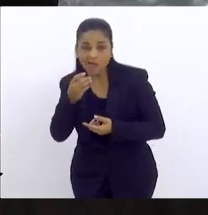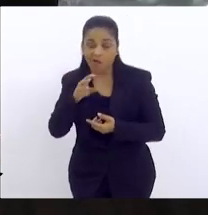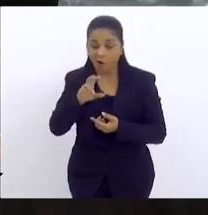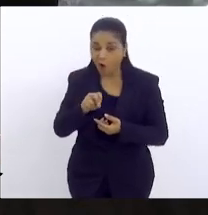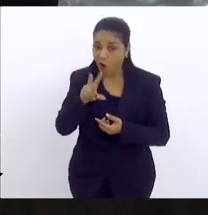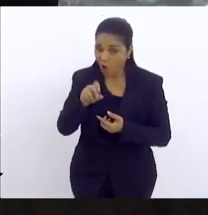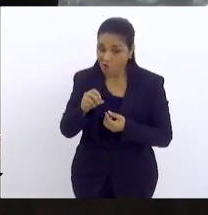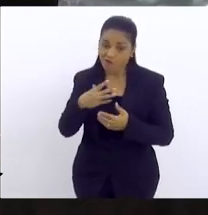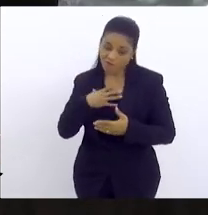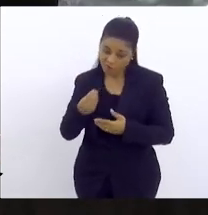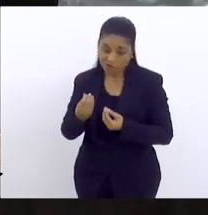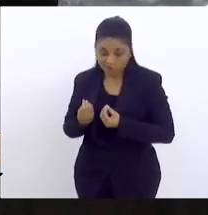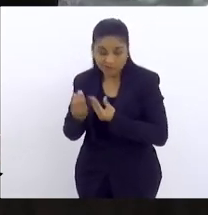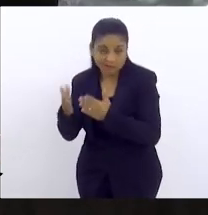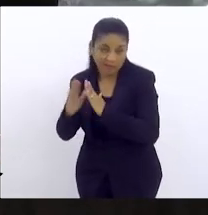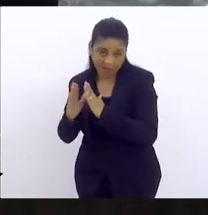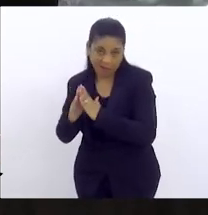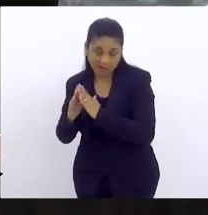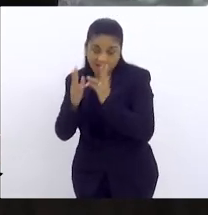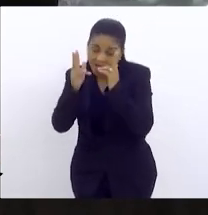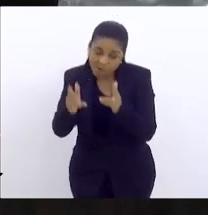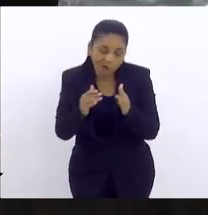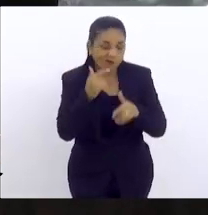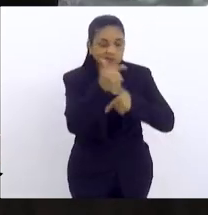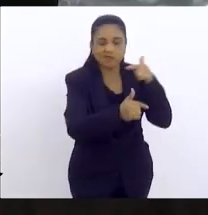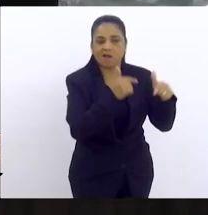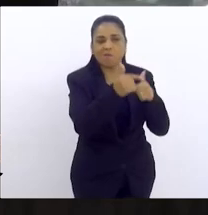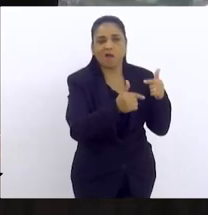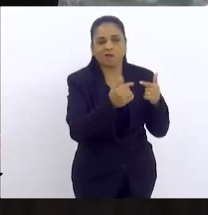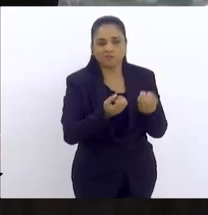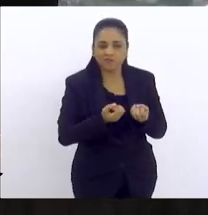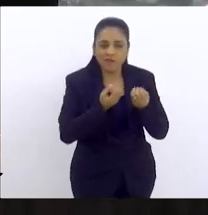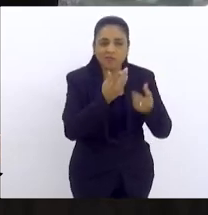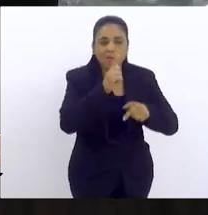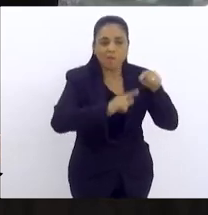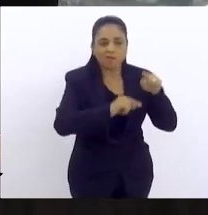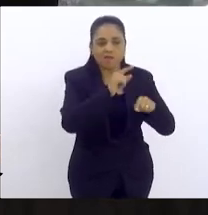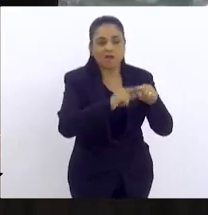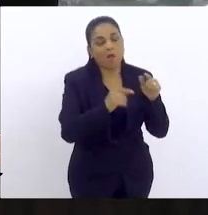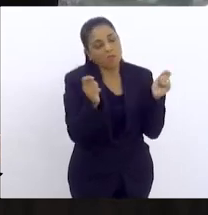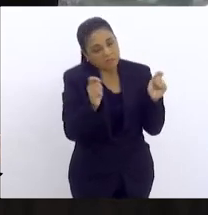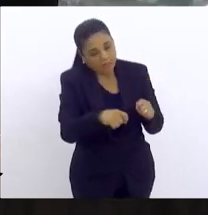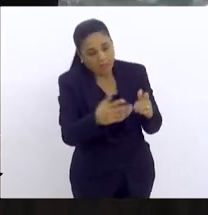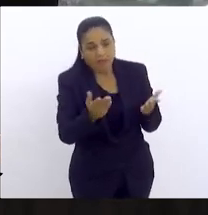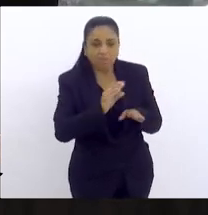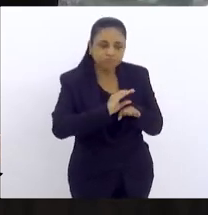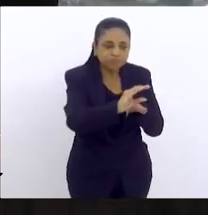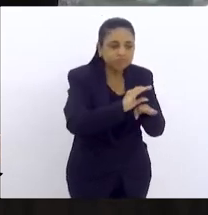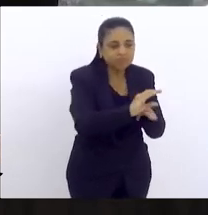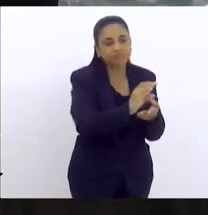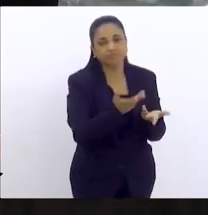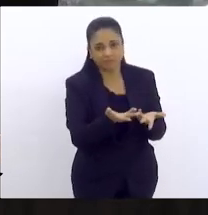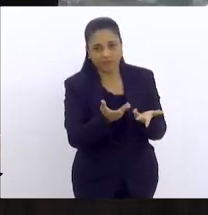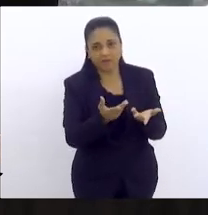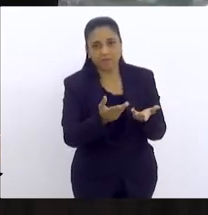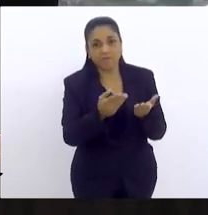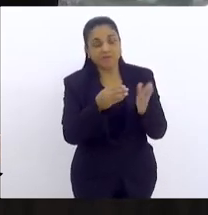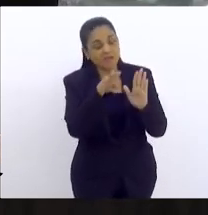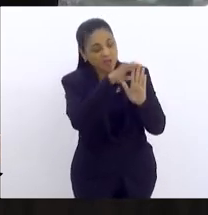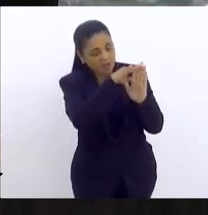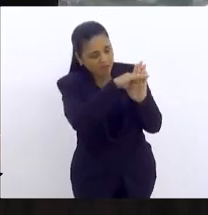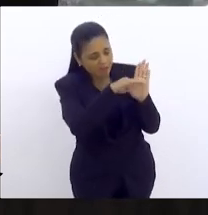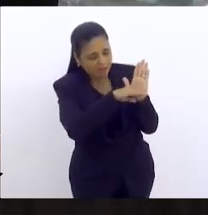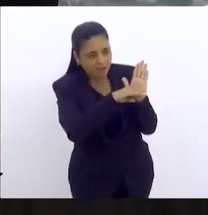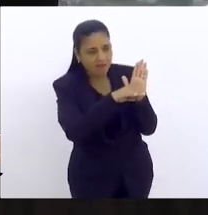vai dar alguma coisa mas nós precisamos valorizar a Nossa tropa a questão da escala é outra coisa que vou falar aqui que a gente tem que bater